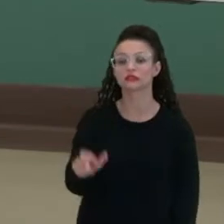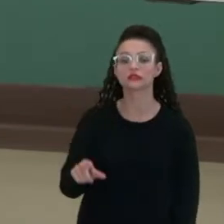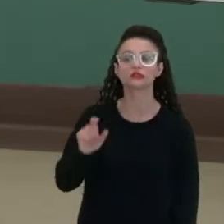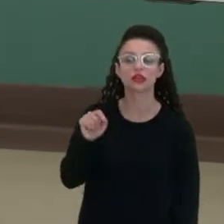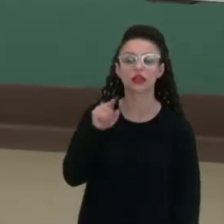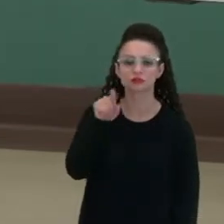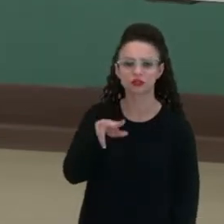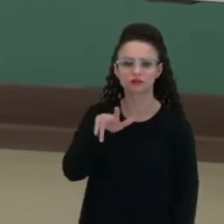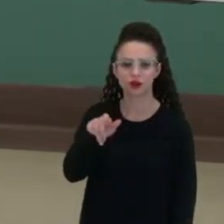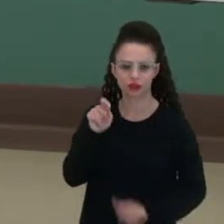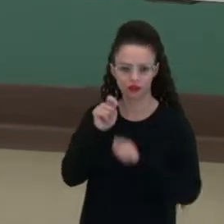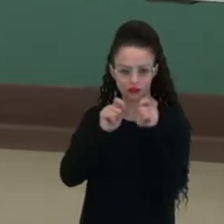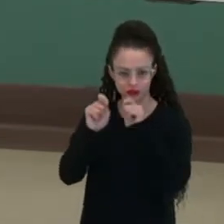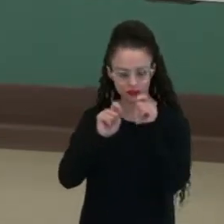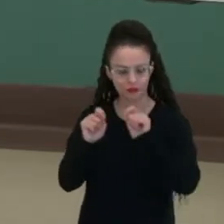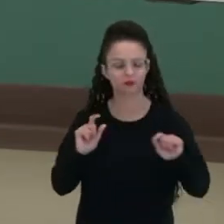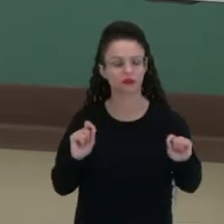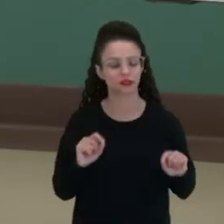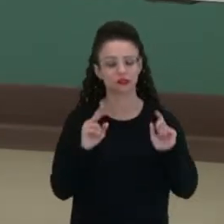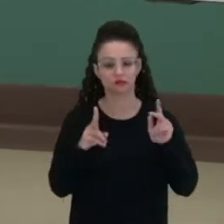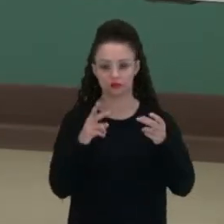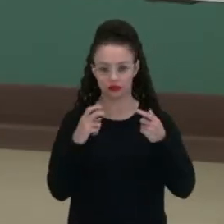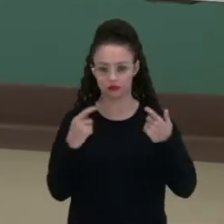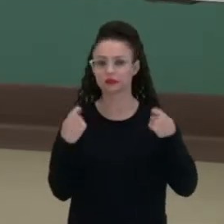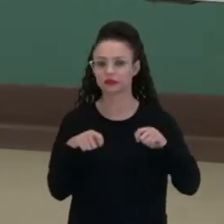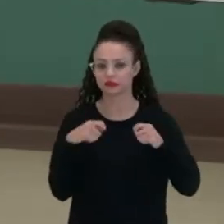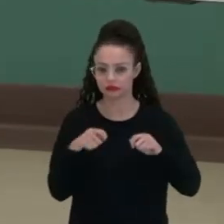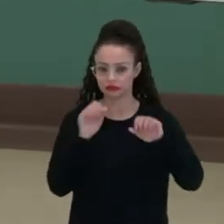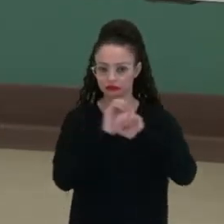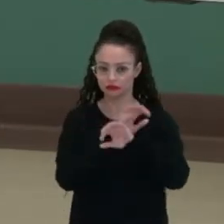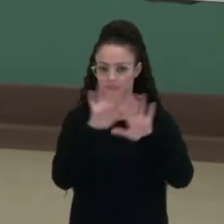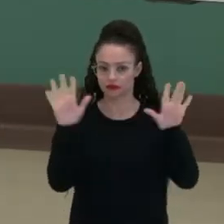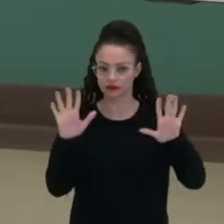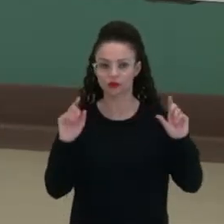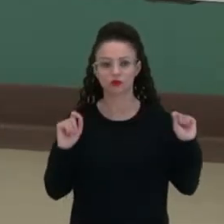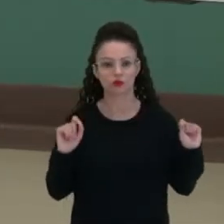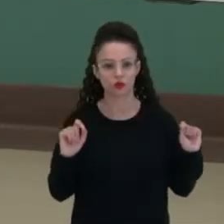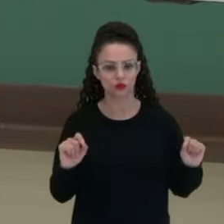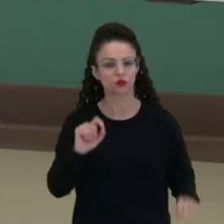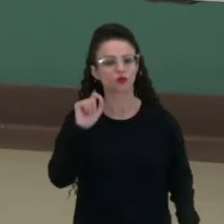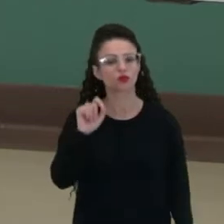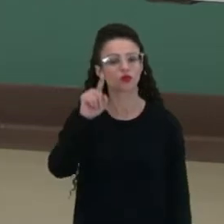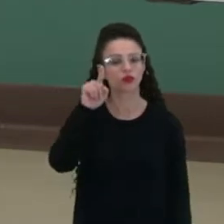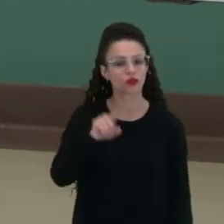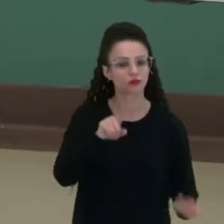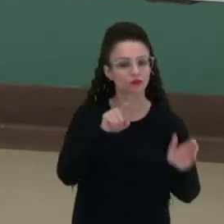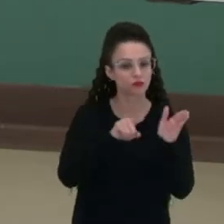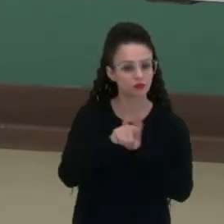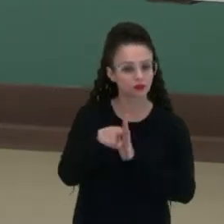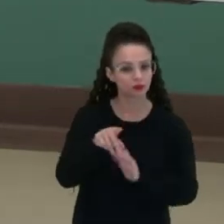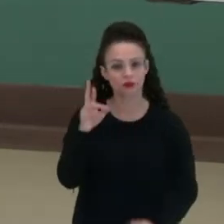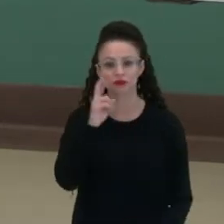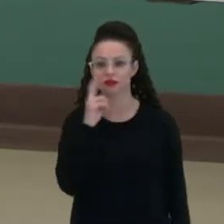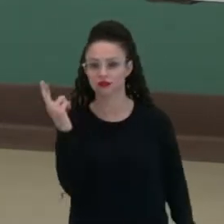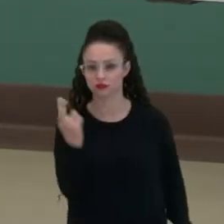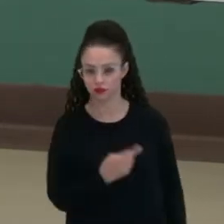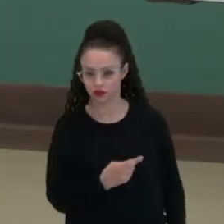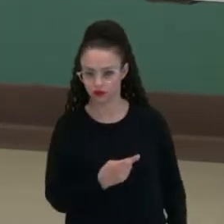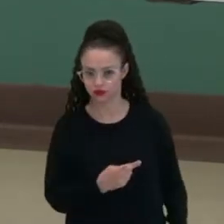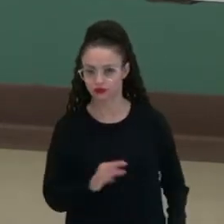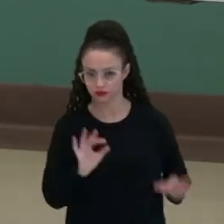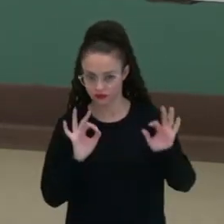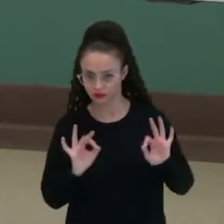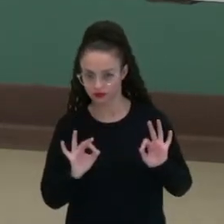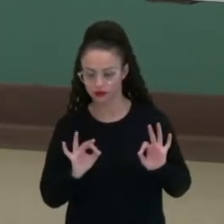entrevistado. Perceba que tem que ficar muito bem marcado o que é pergunta e o que é resposta daqui para